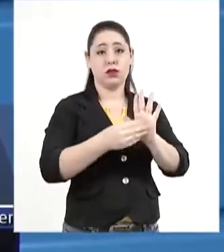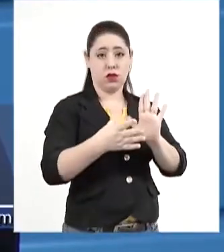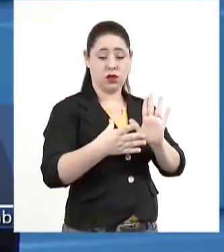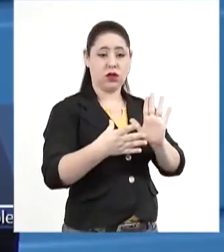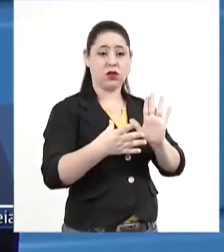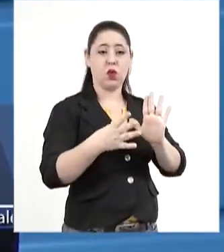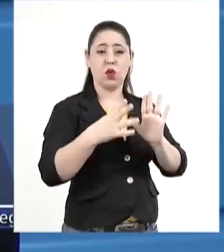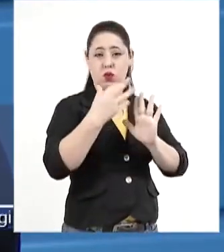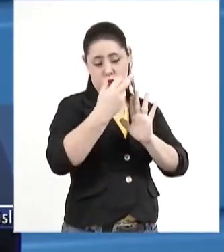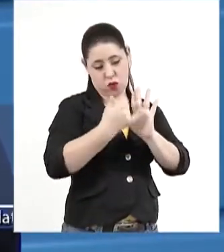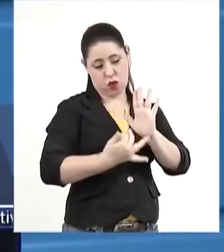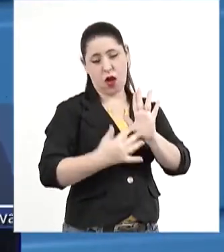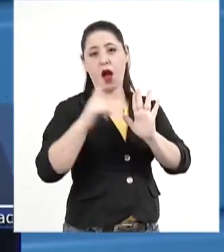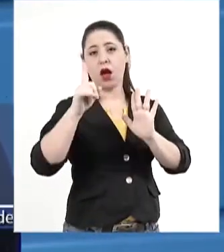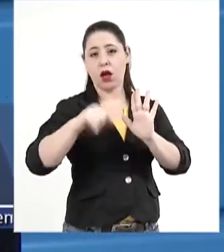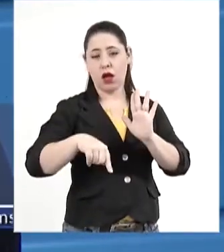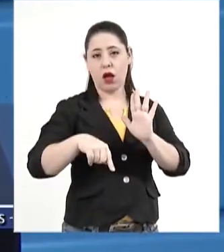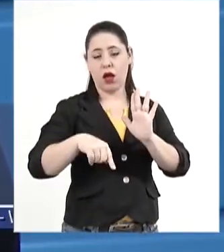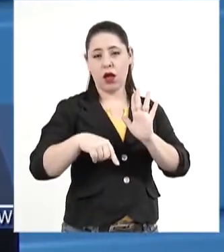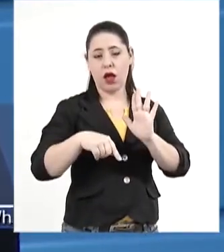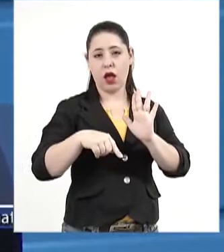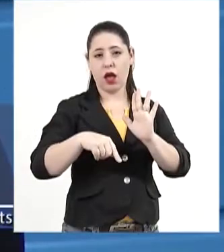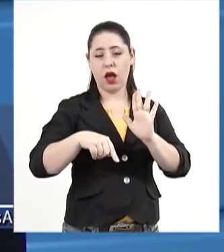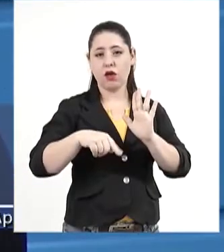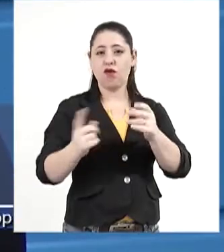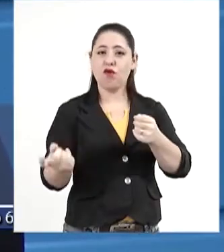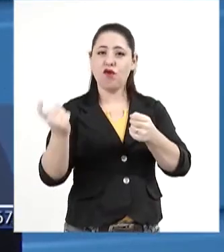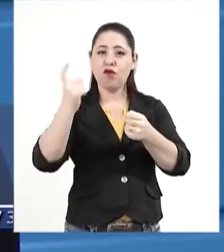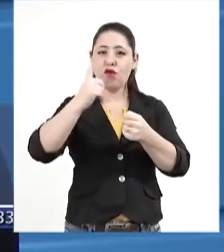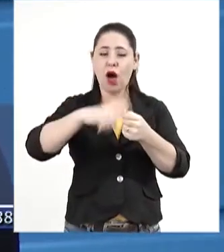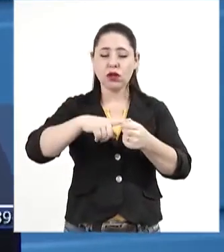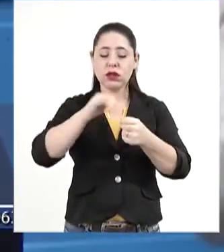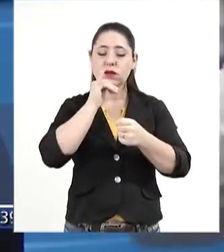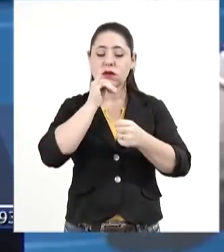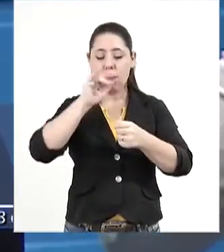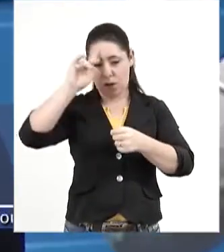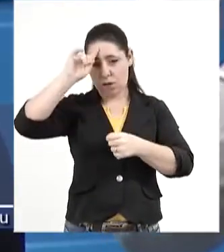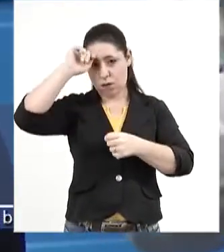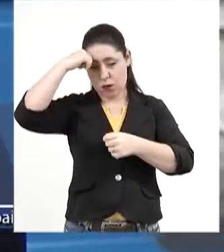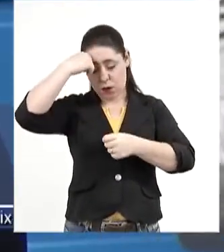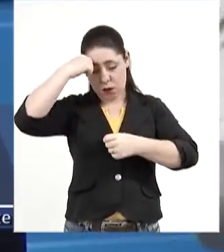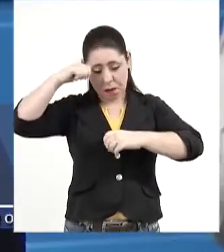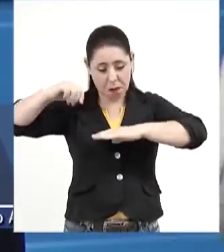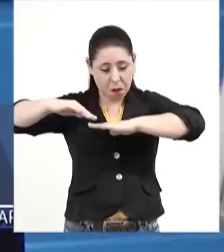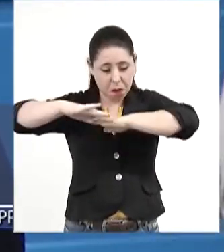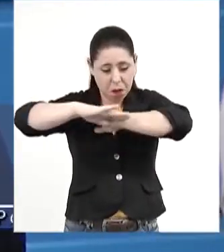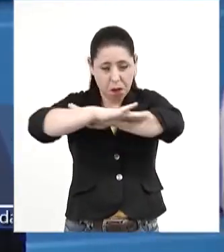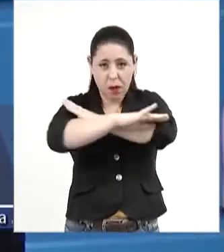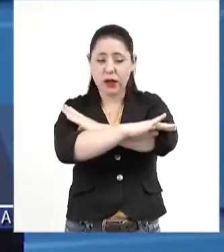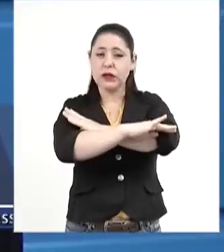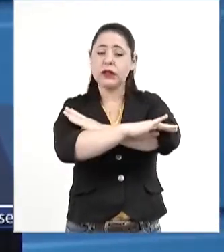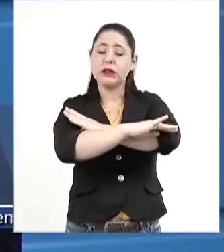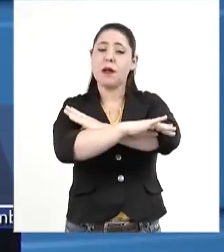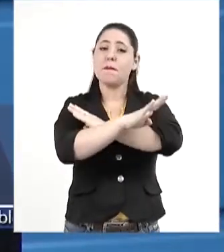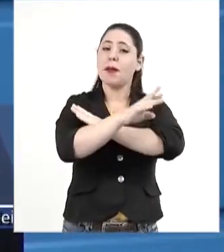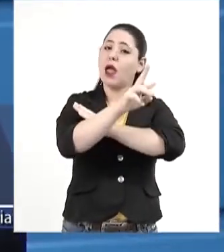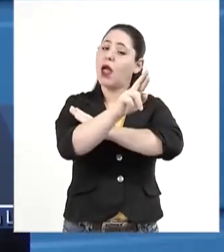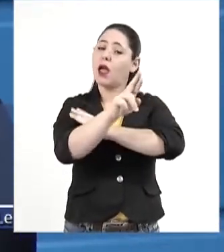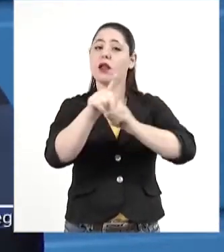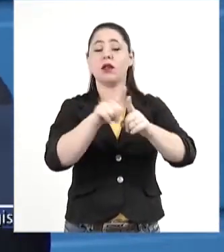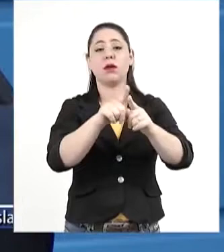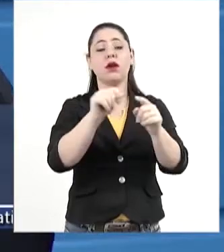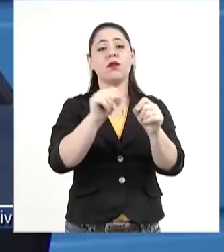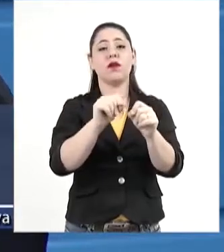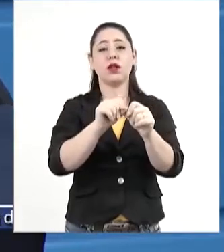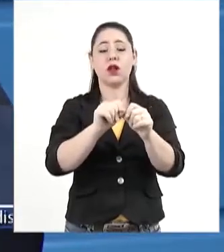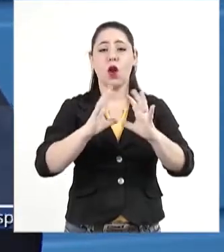indicações são com relação à recuperação de beiras de rodovias, recuperação asfáltica e também para que sejam